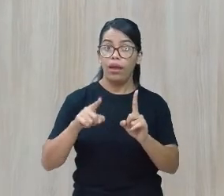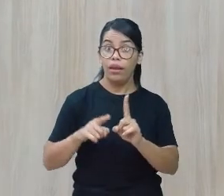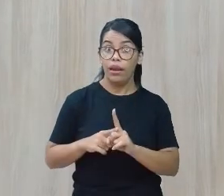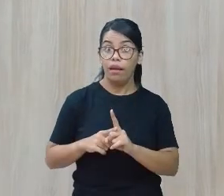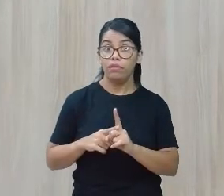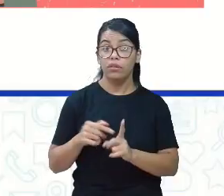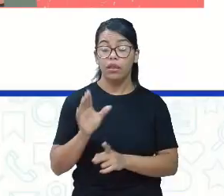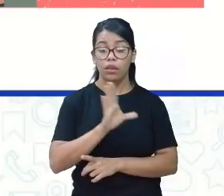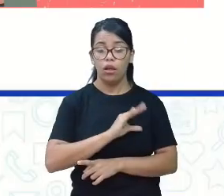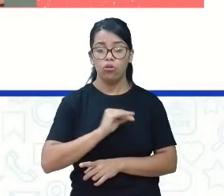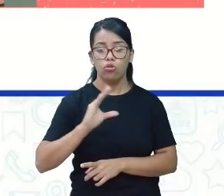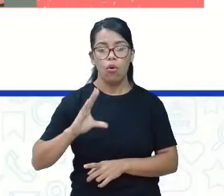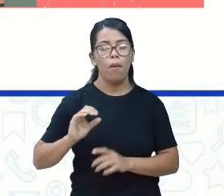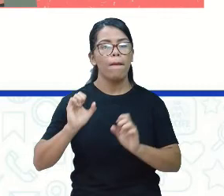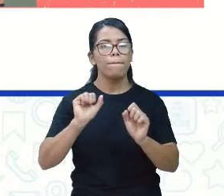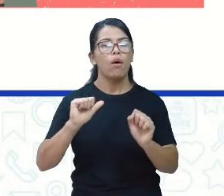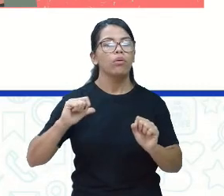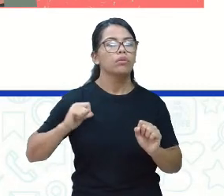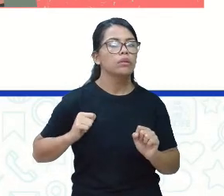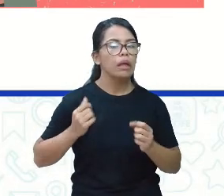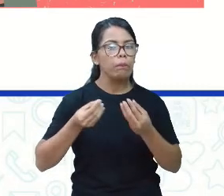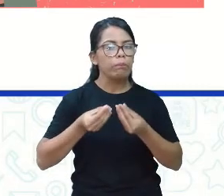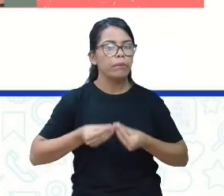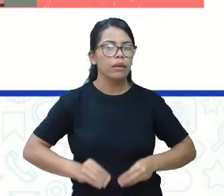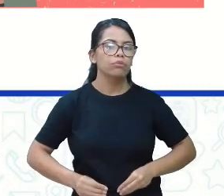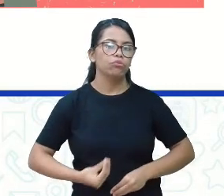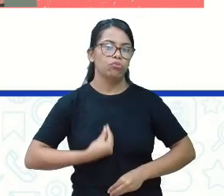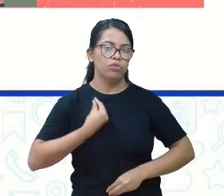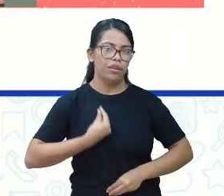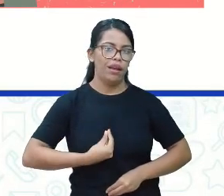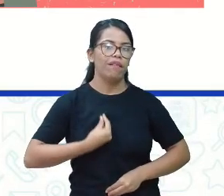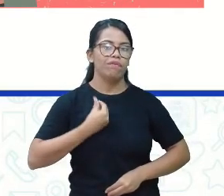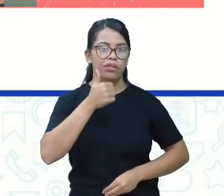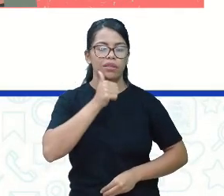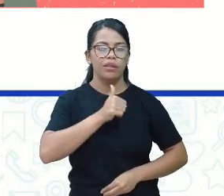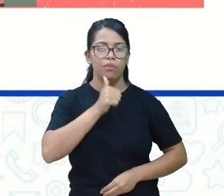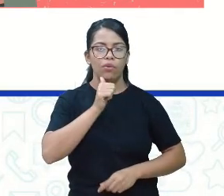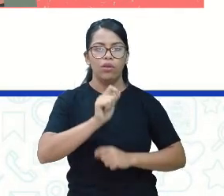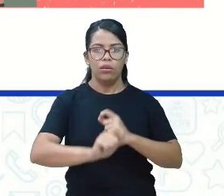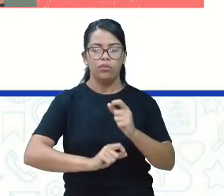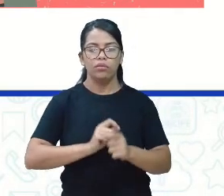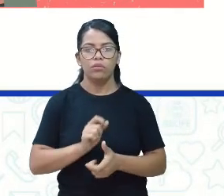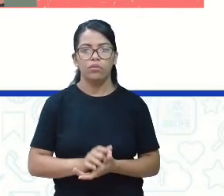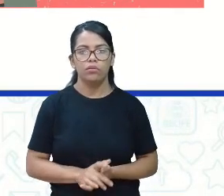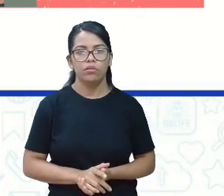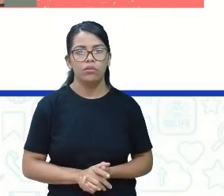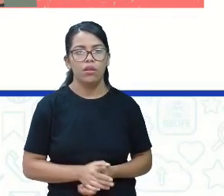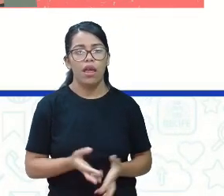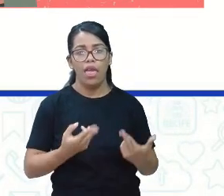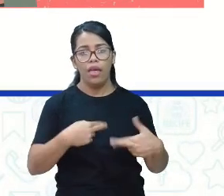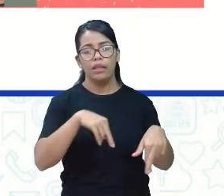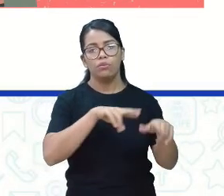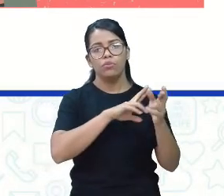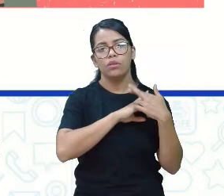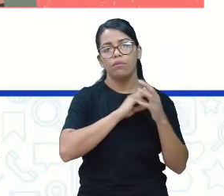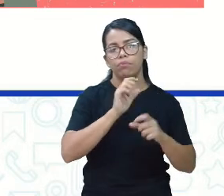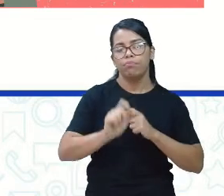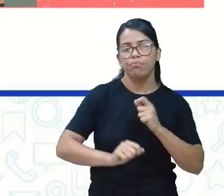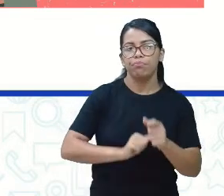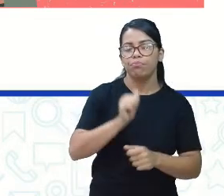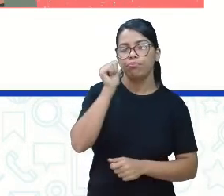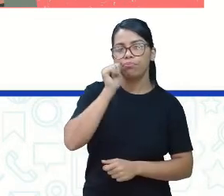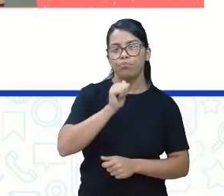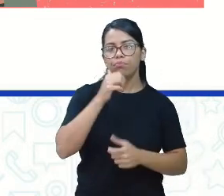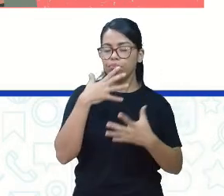ela pode ter impactos negativos na vida da mulher. É aquela questão, aquela responsabilidade que a mulher